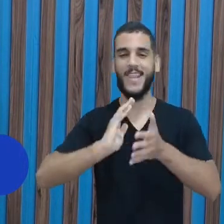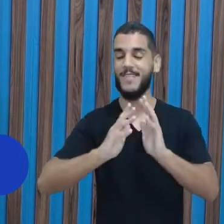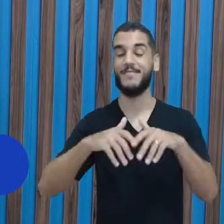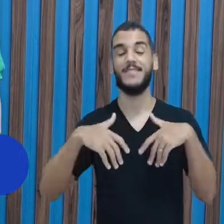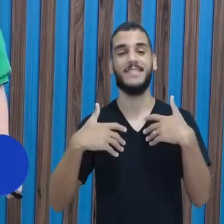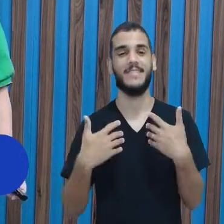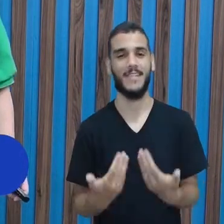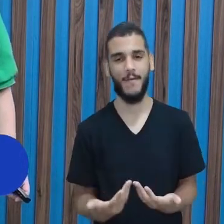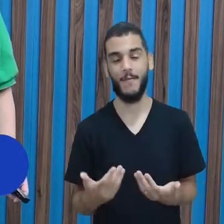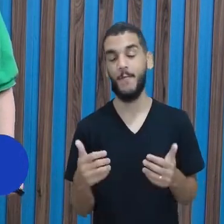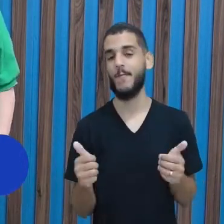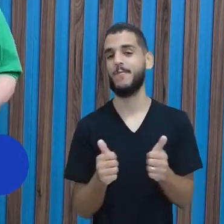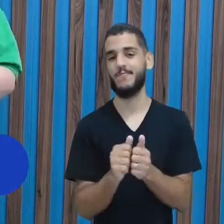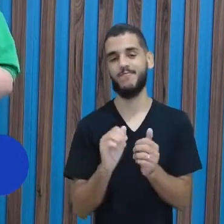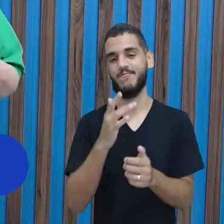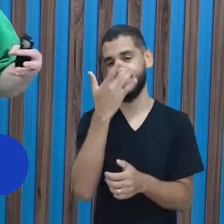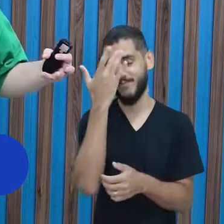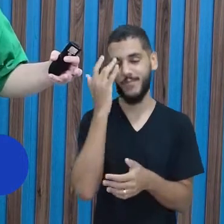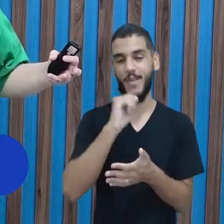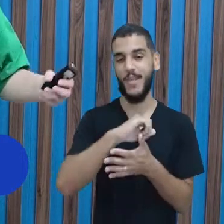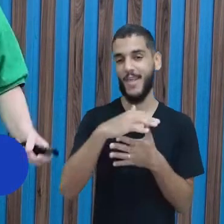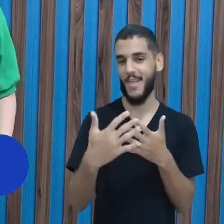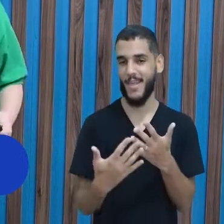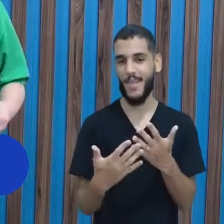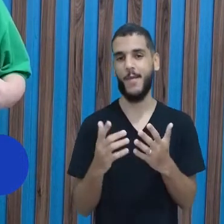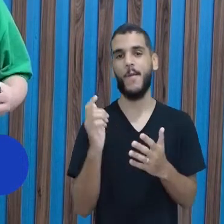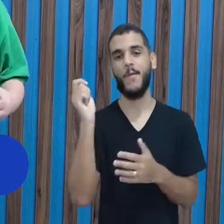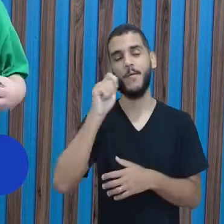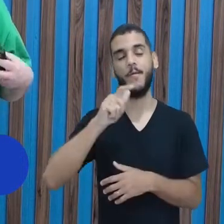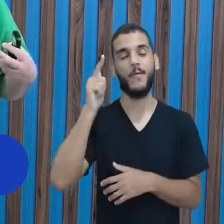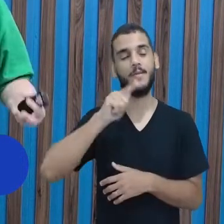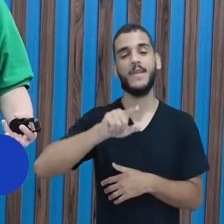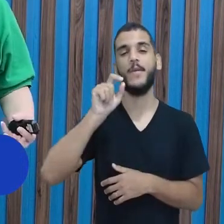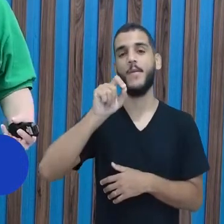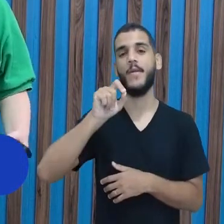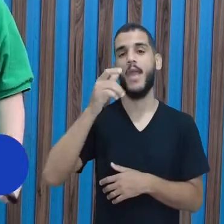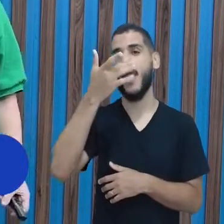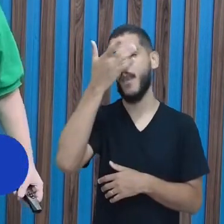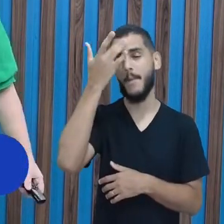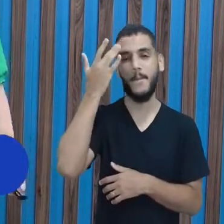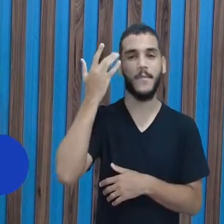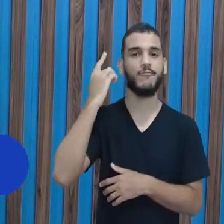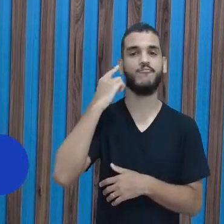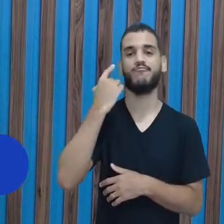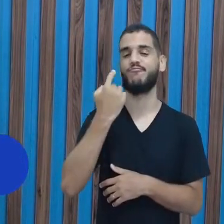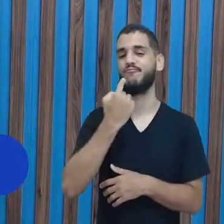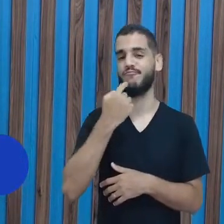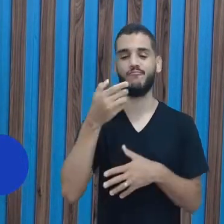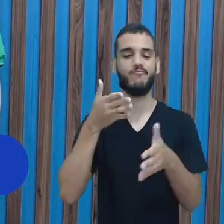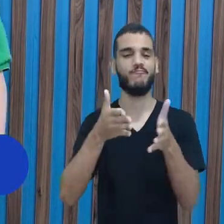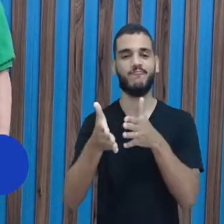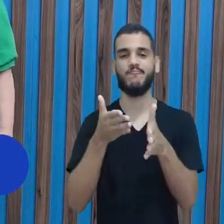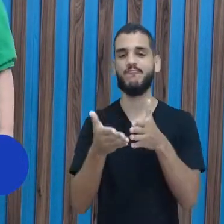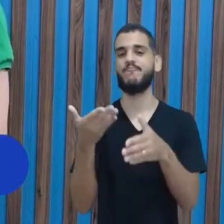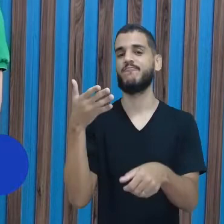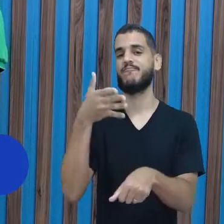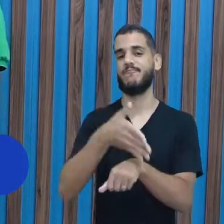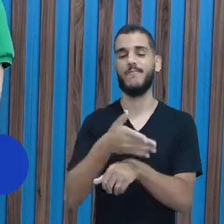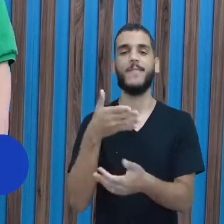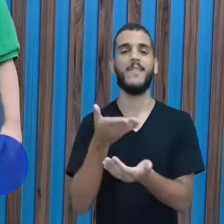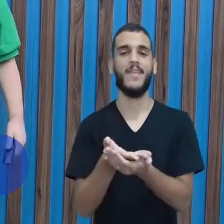E com eles, a gente atinge, ou seja, mais pessoas podem participar da nossa